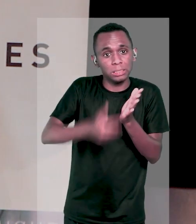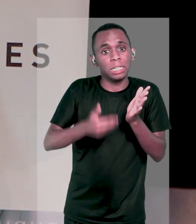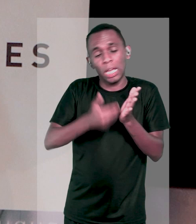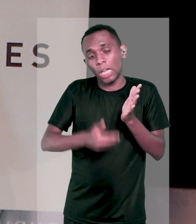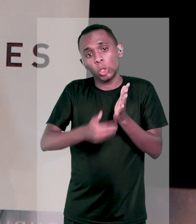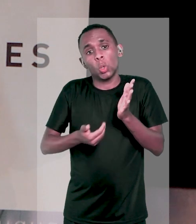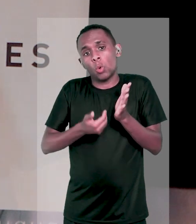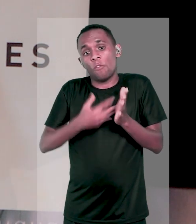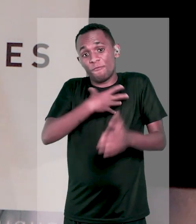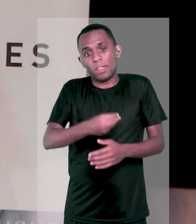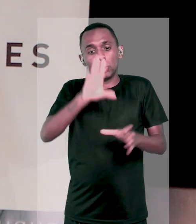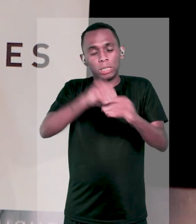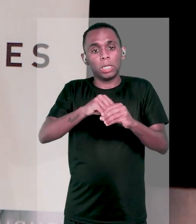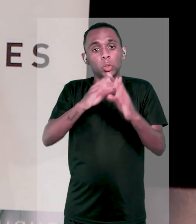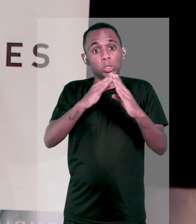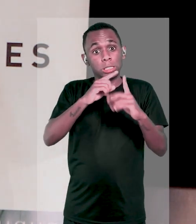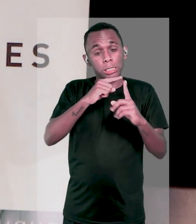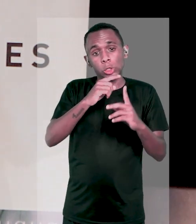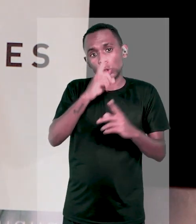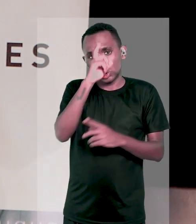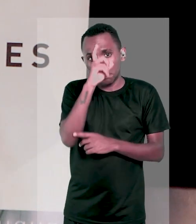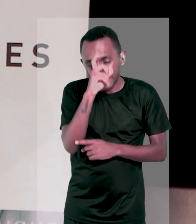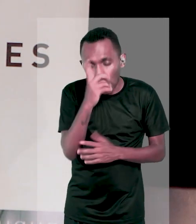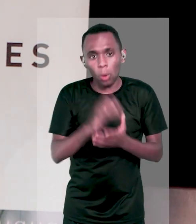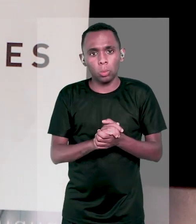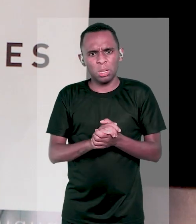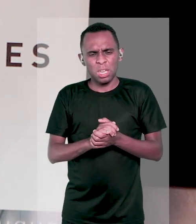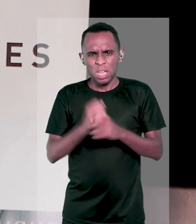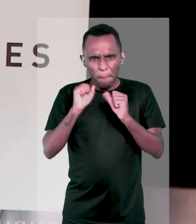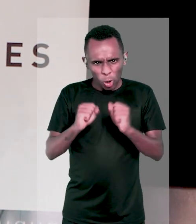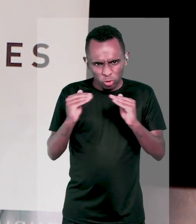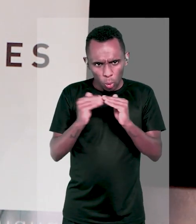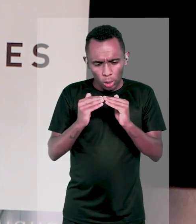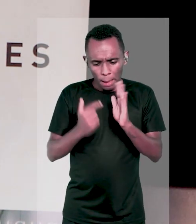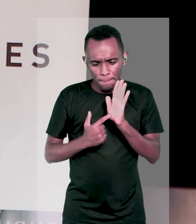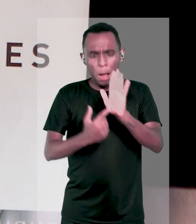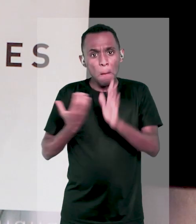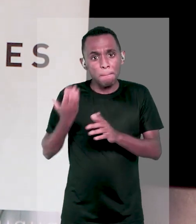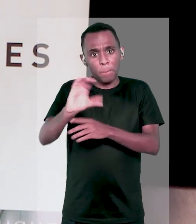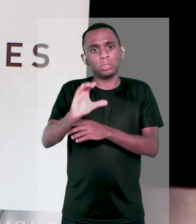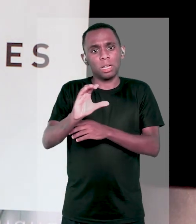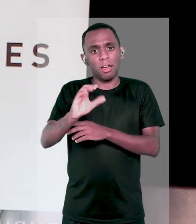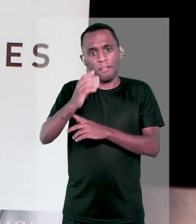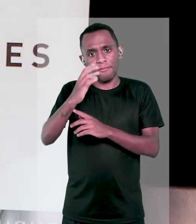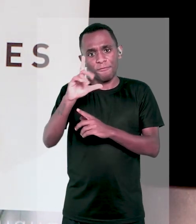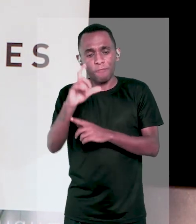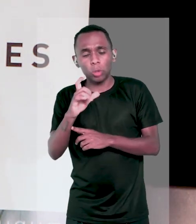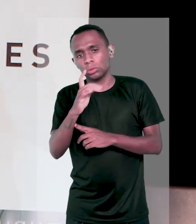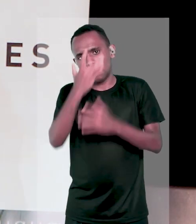constatamos